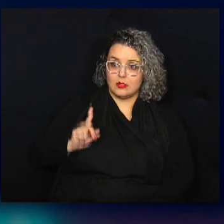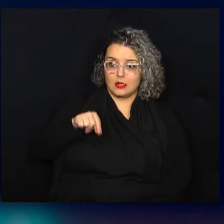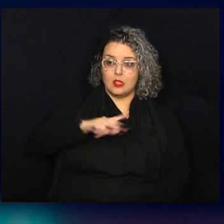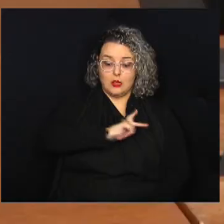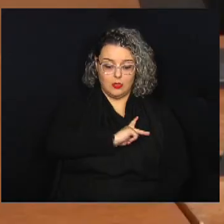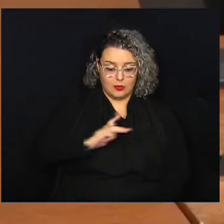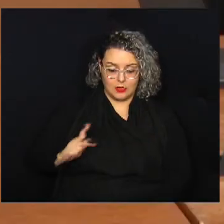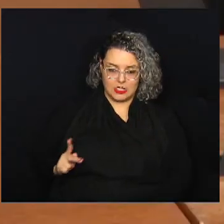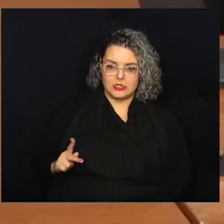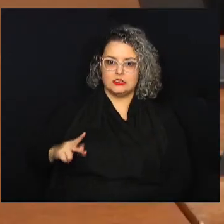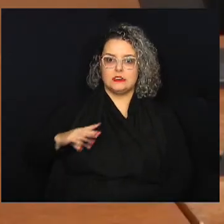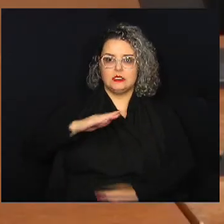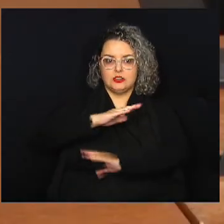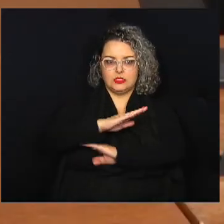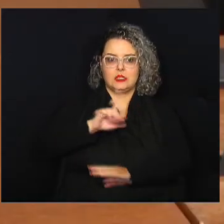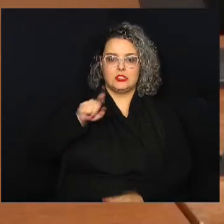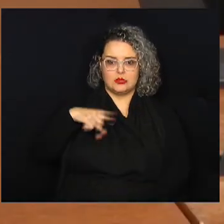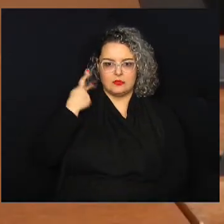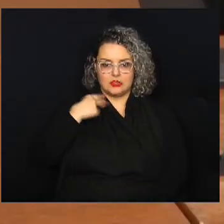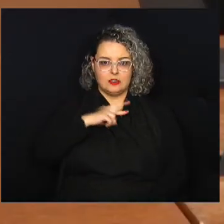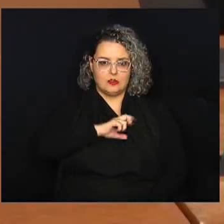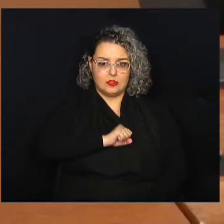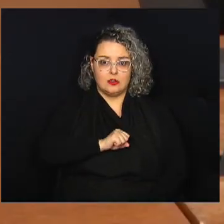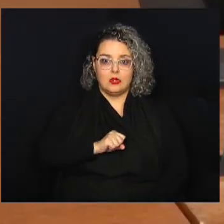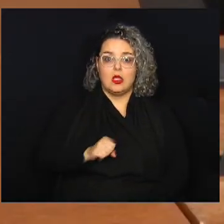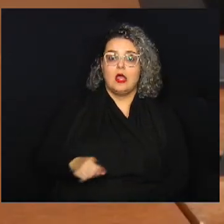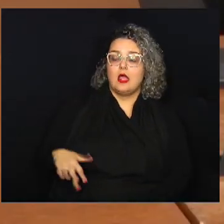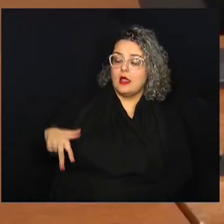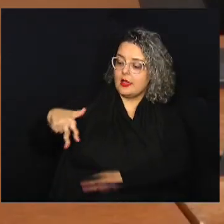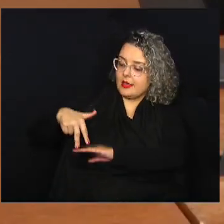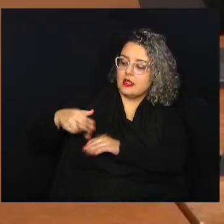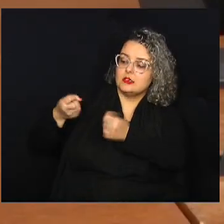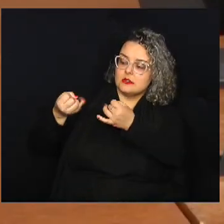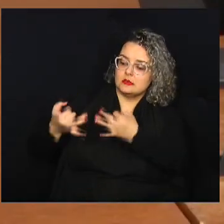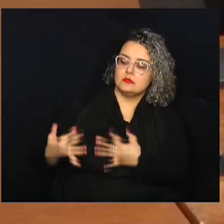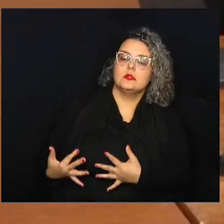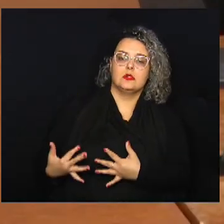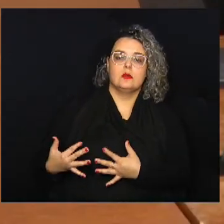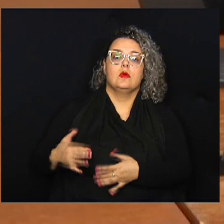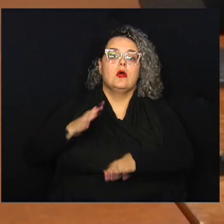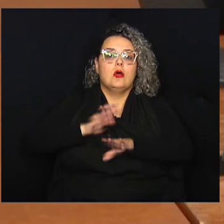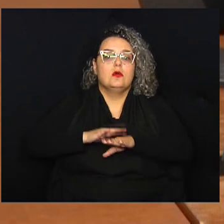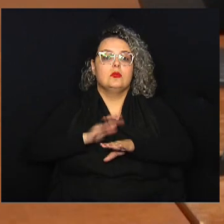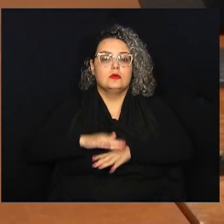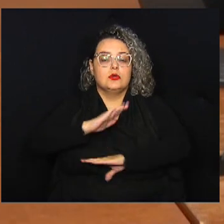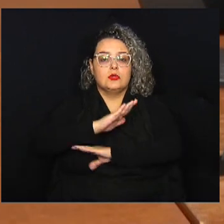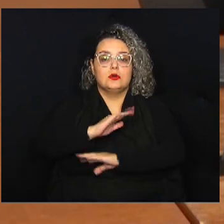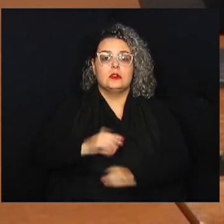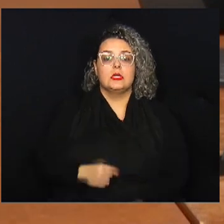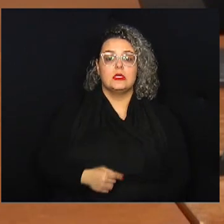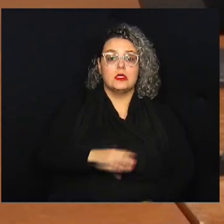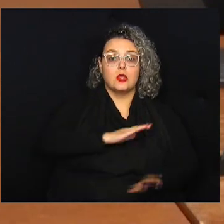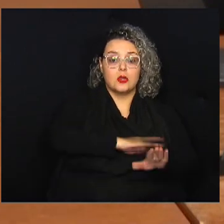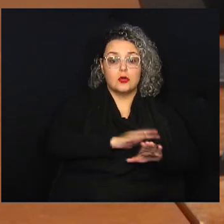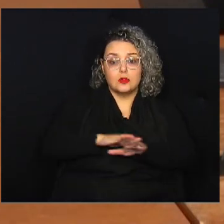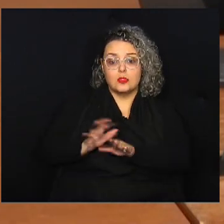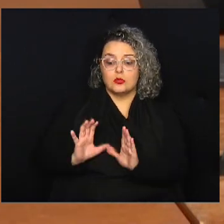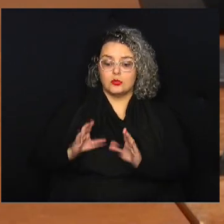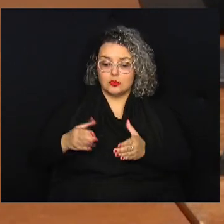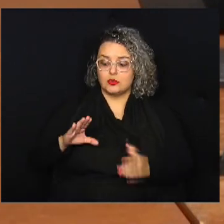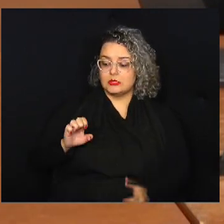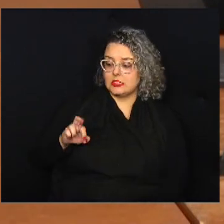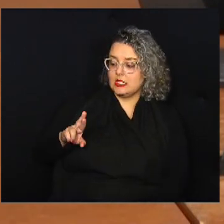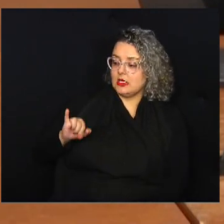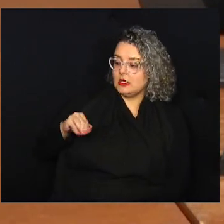da casa. A cerimonialista ainda explicou sobre o funcionamento da casa e as funções do cerimonial e equipe